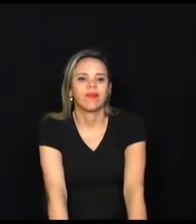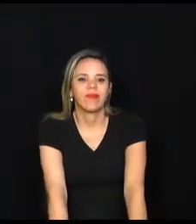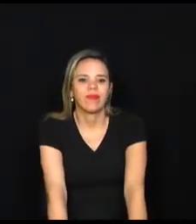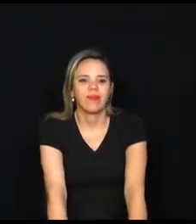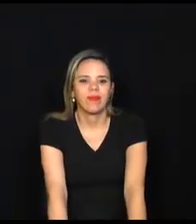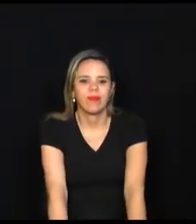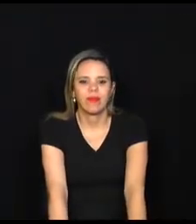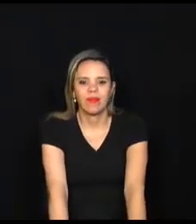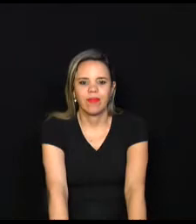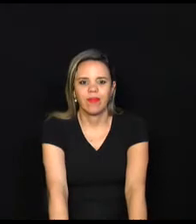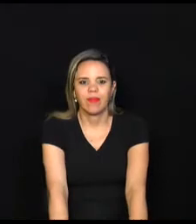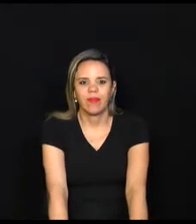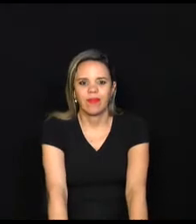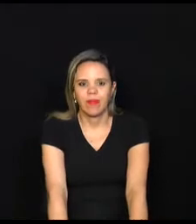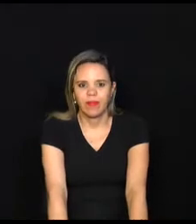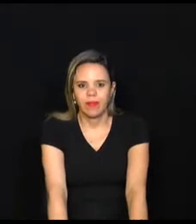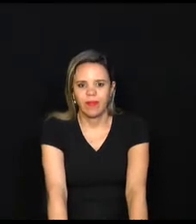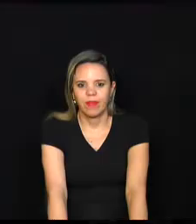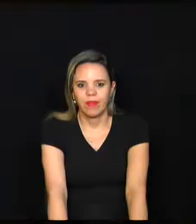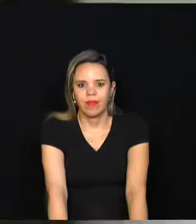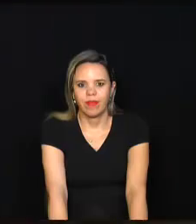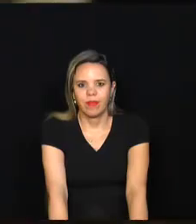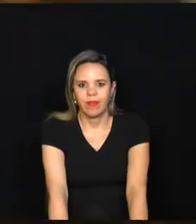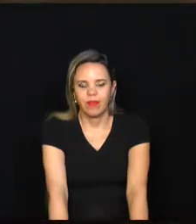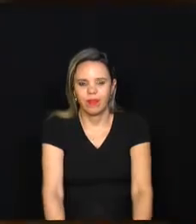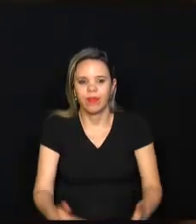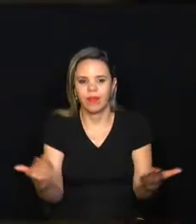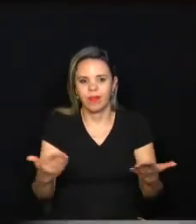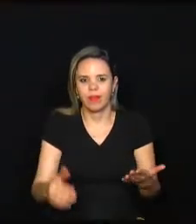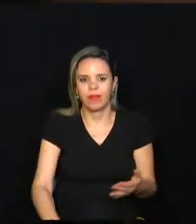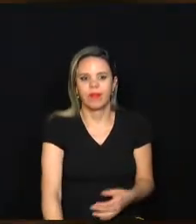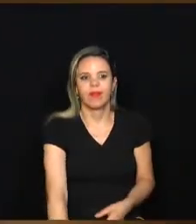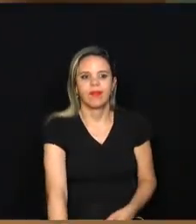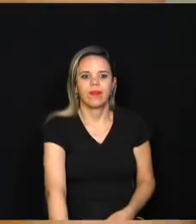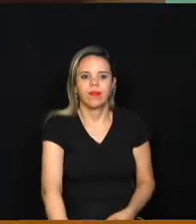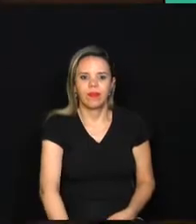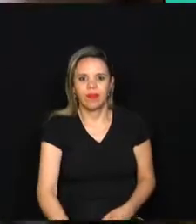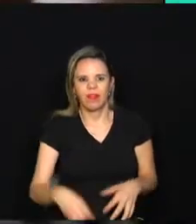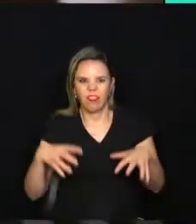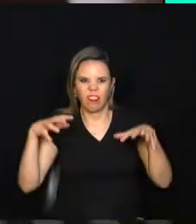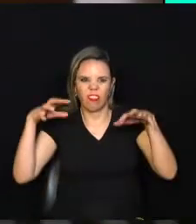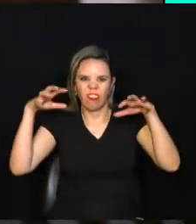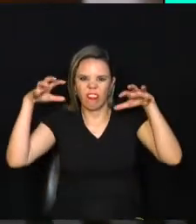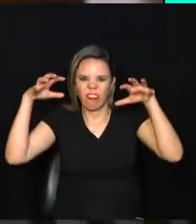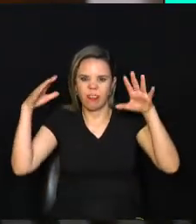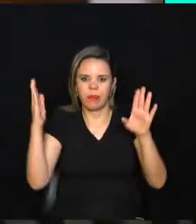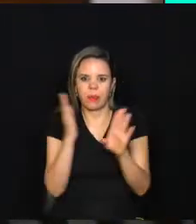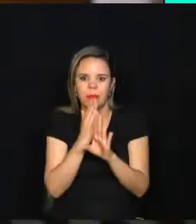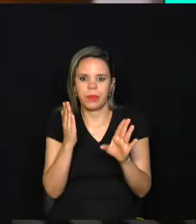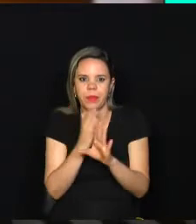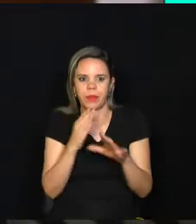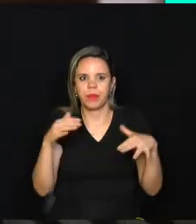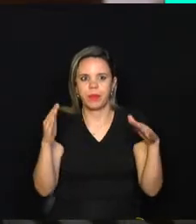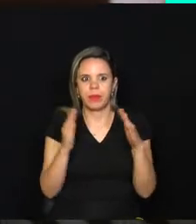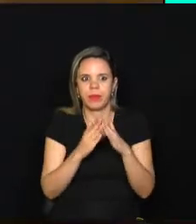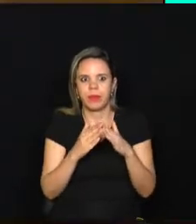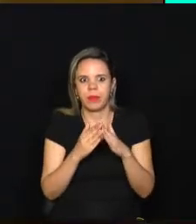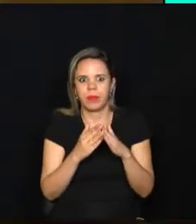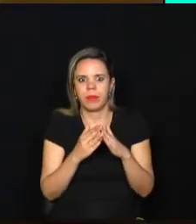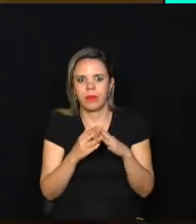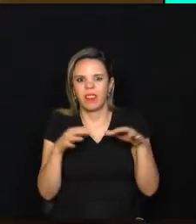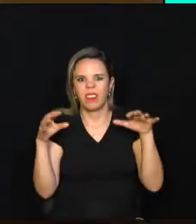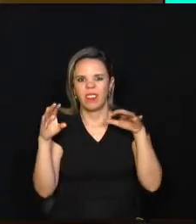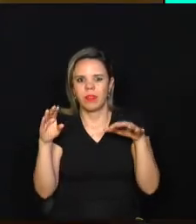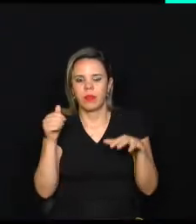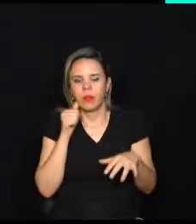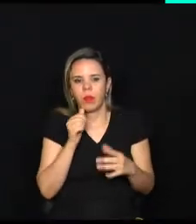A Abelhinha Maia e o Ovo Dourado. Agora, para os amantes de terror e suspense, tem A Casa Sombria. Beth era